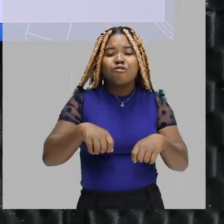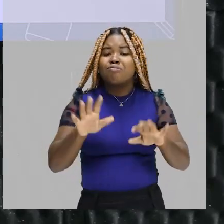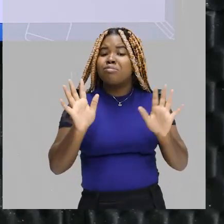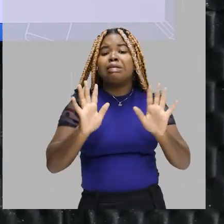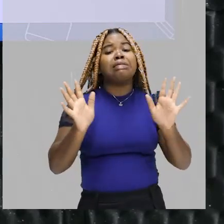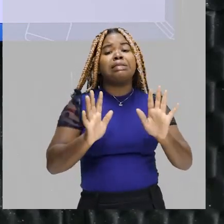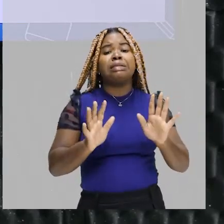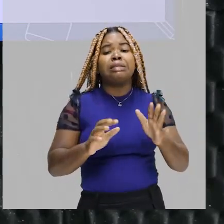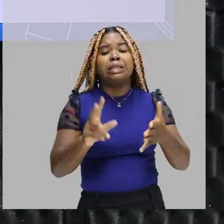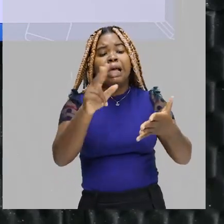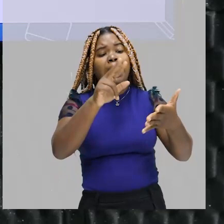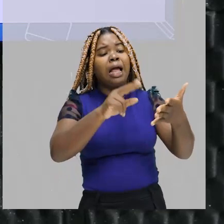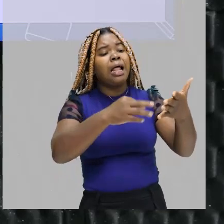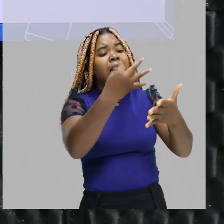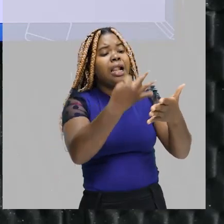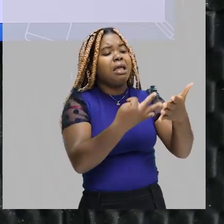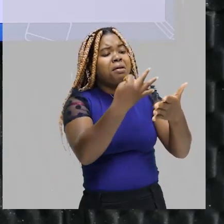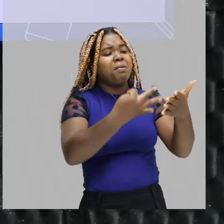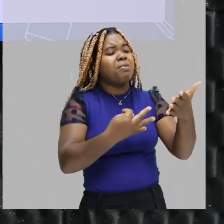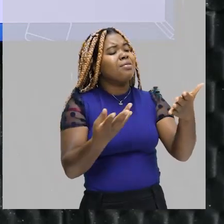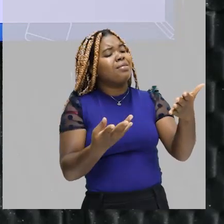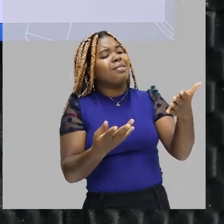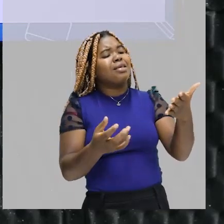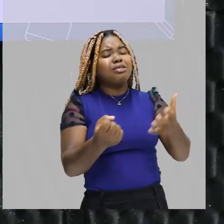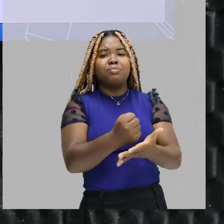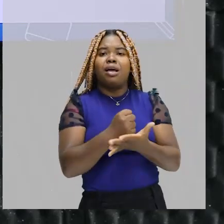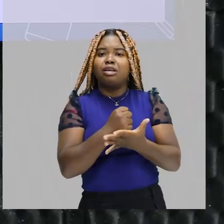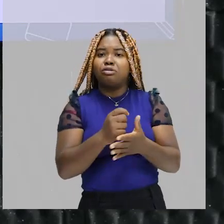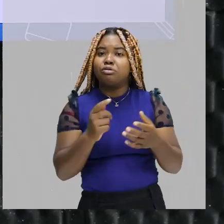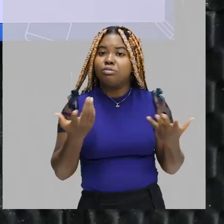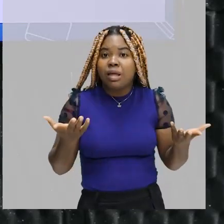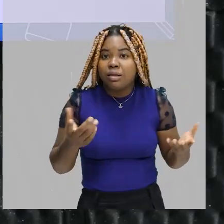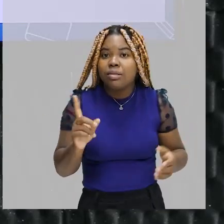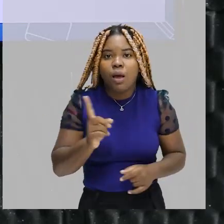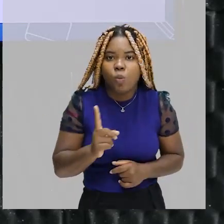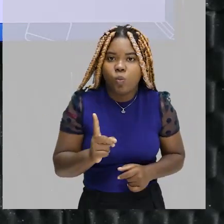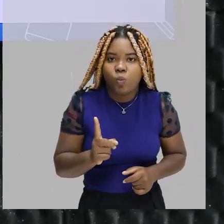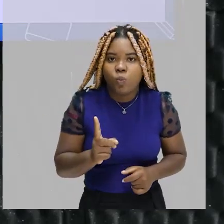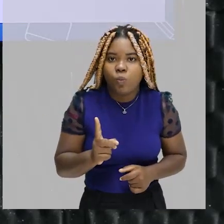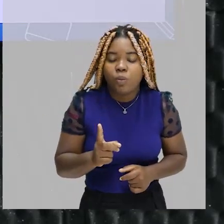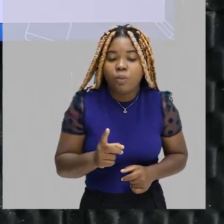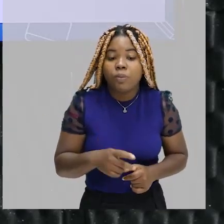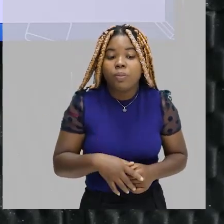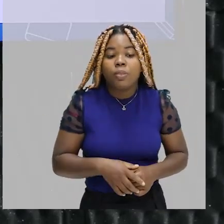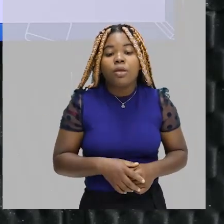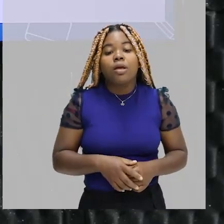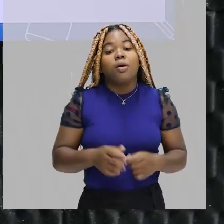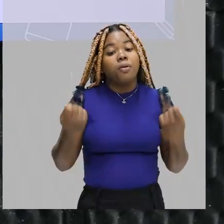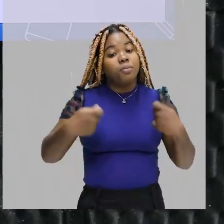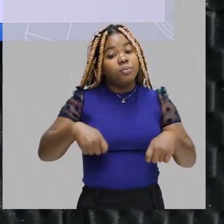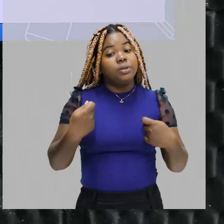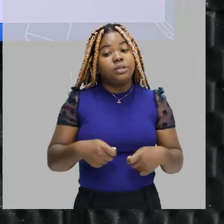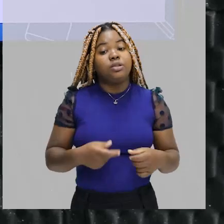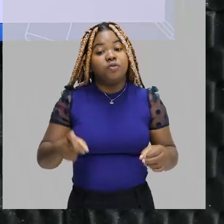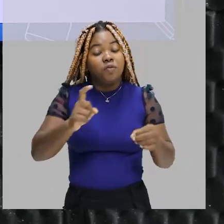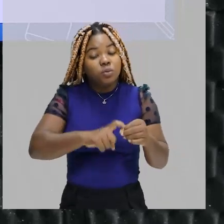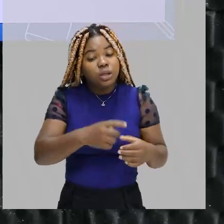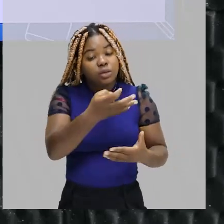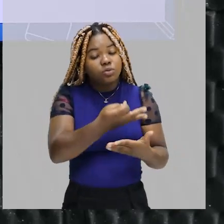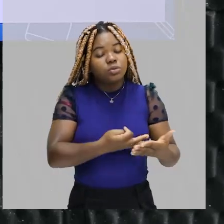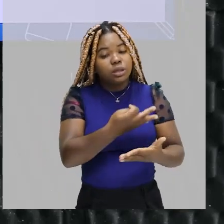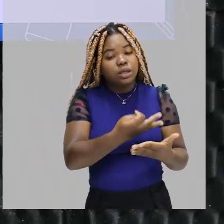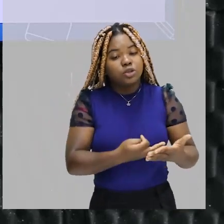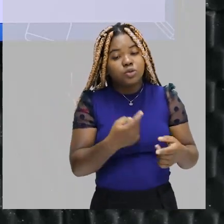analisar o texto para considerar a gramática, tá? Nesse caso, eu tenho que voltar no texto, porque